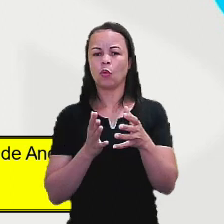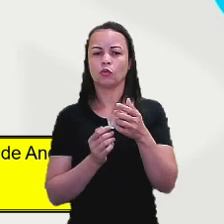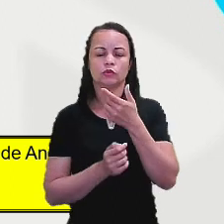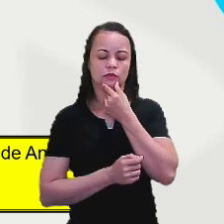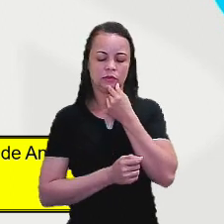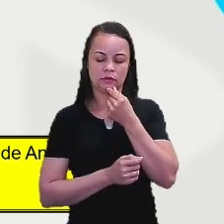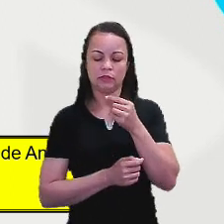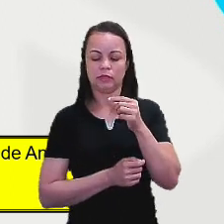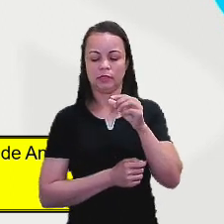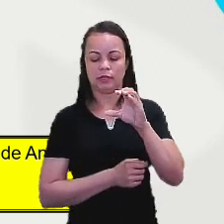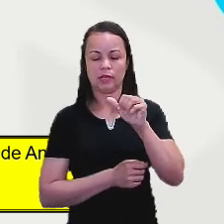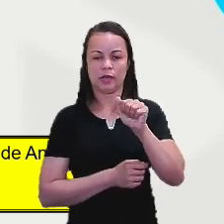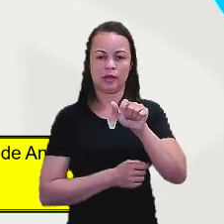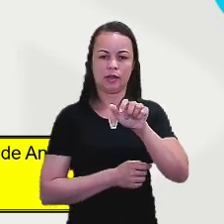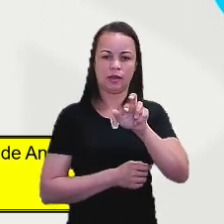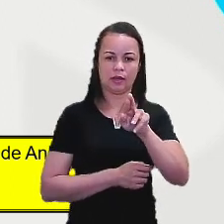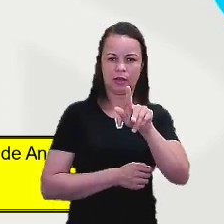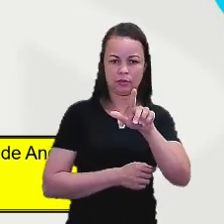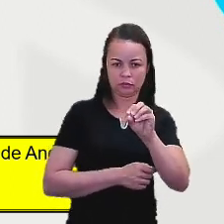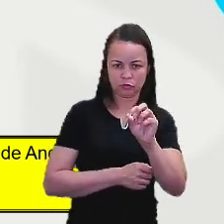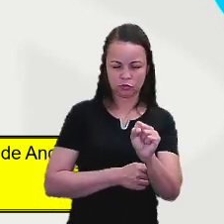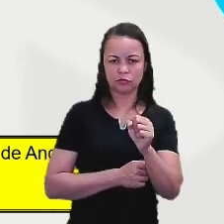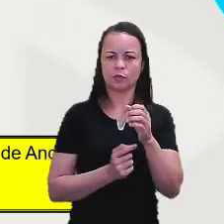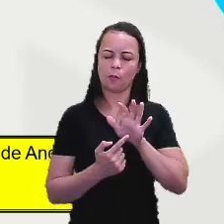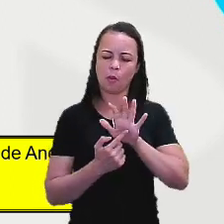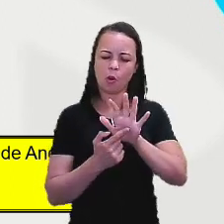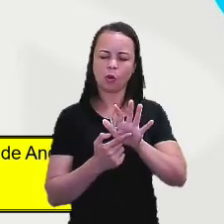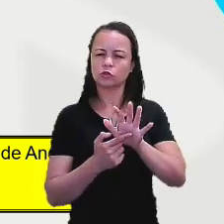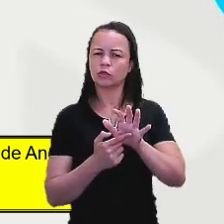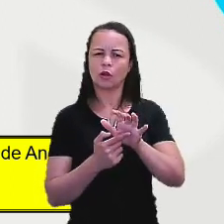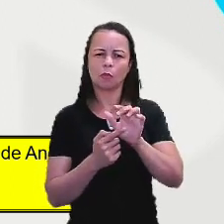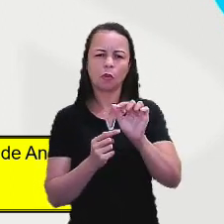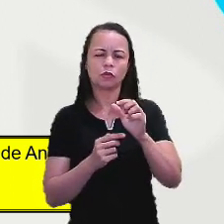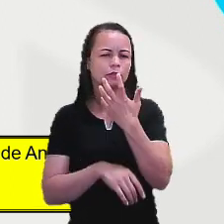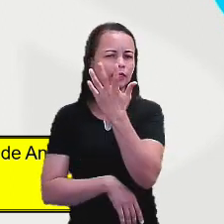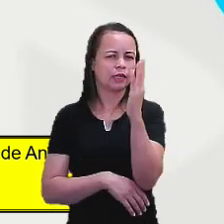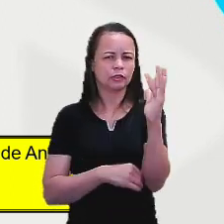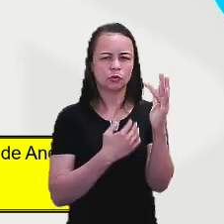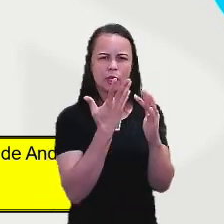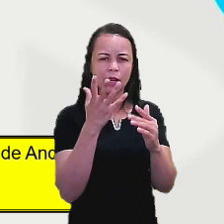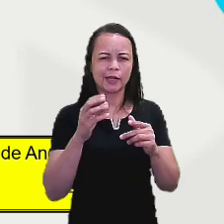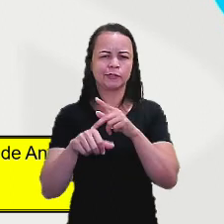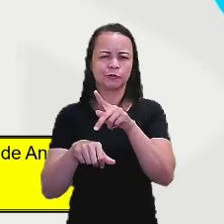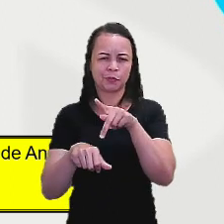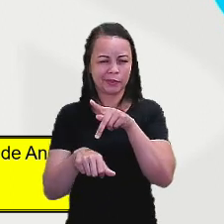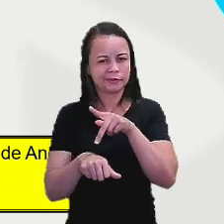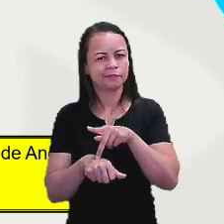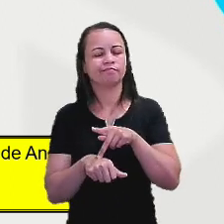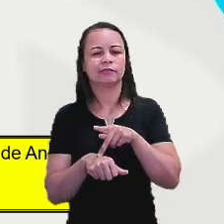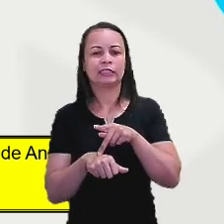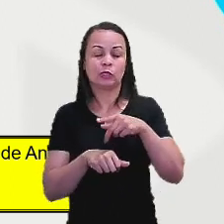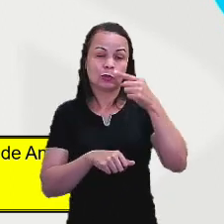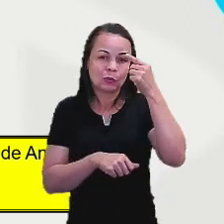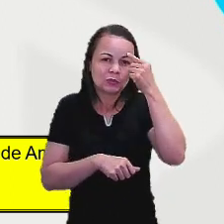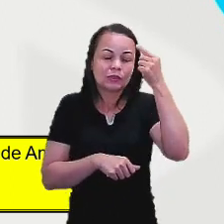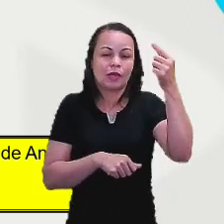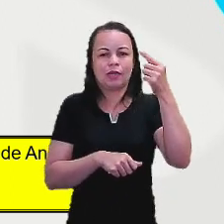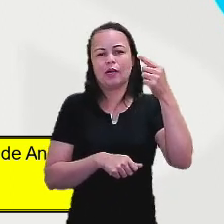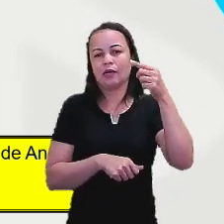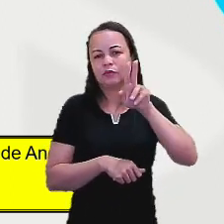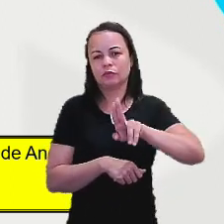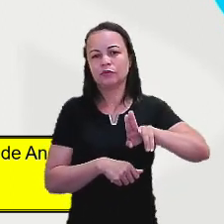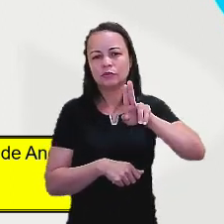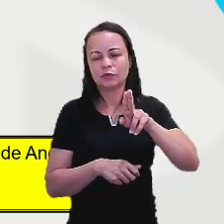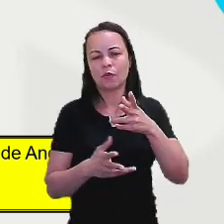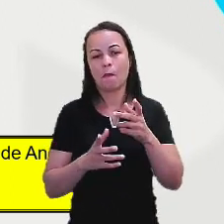aí um pouco da natureza do nosso país, utilizando a mesma ideia de Gonçalves Dias,